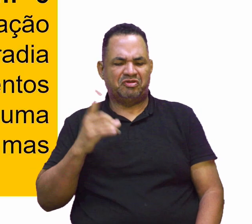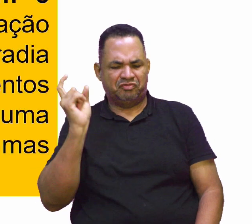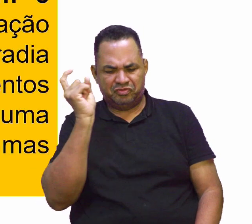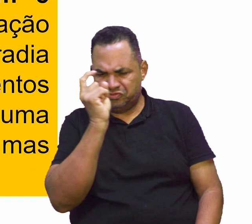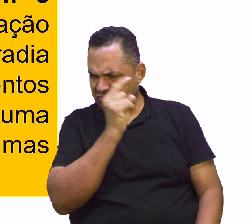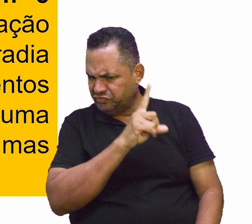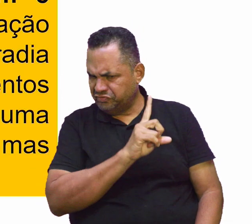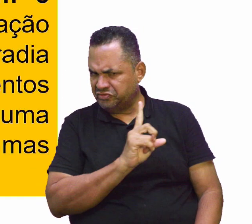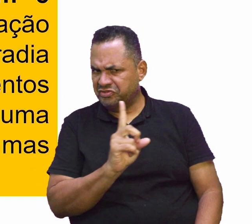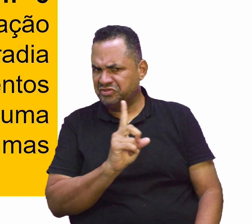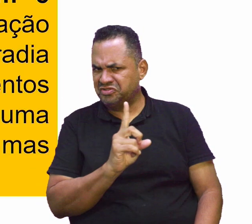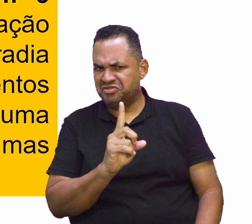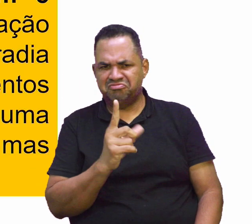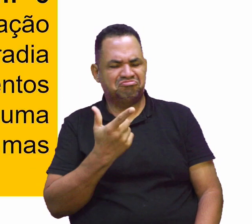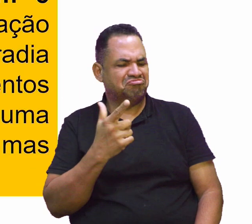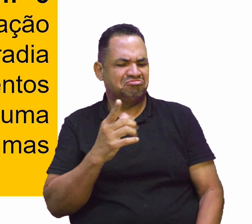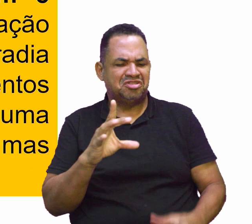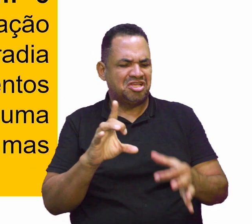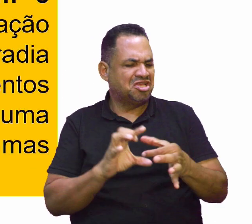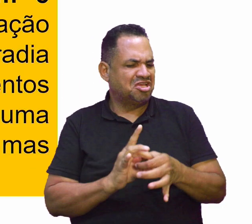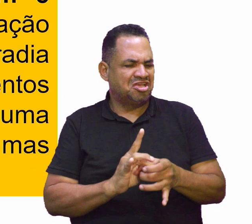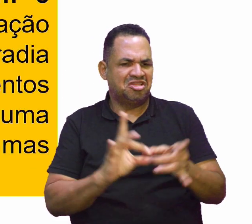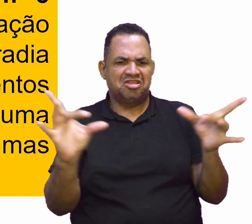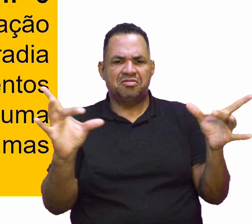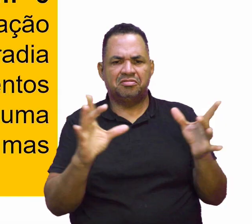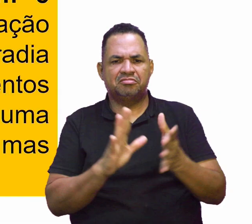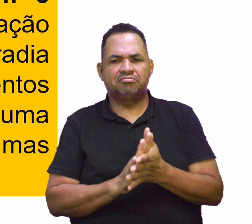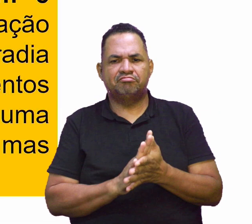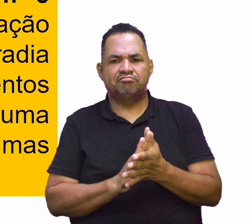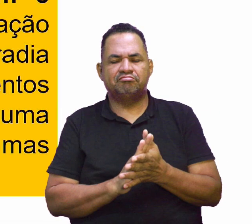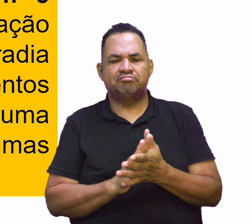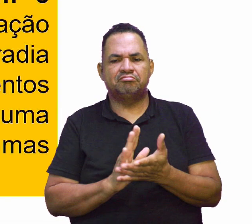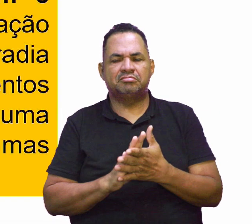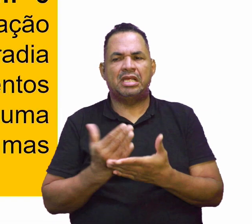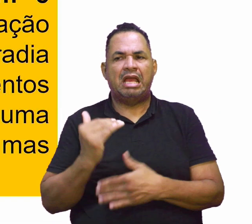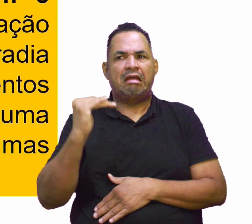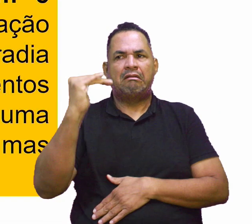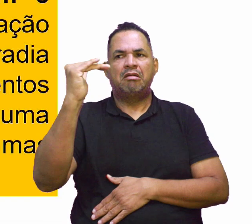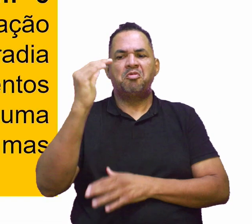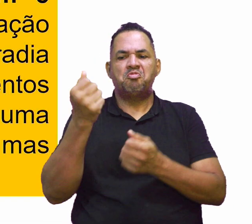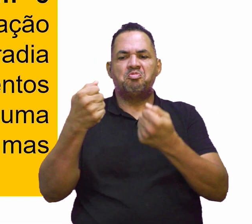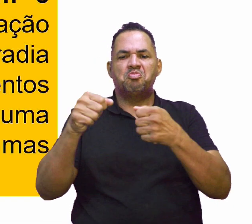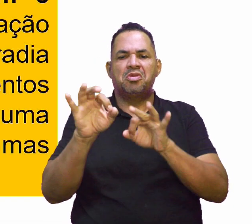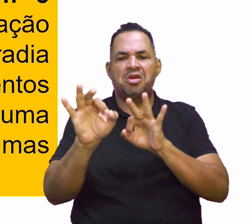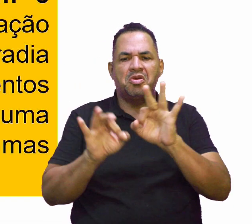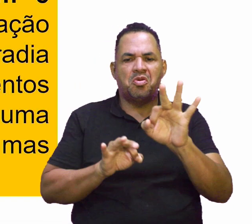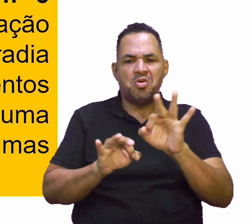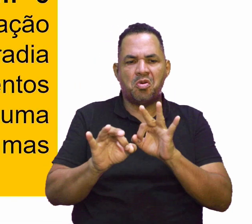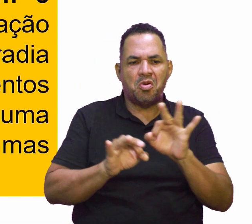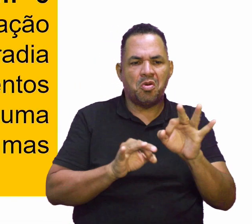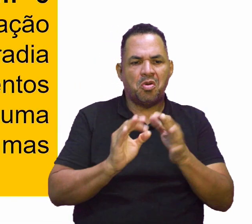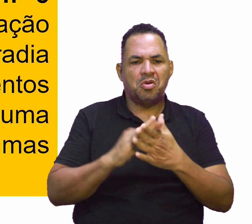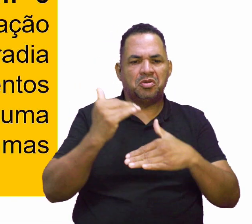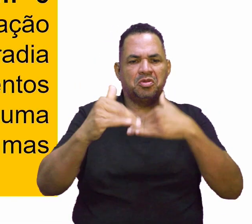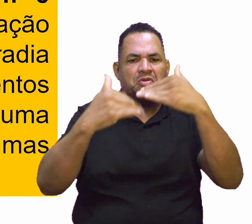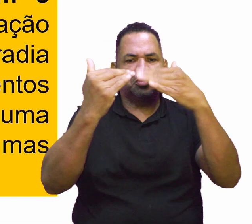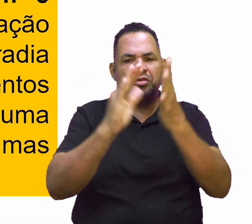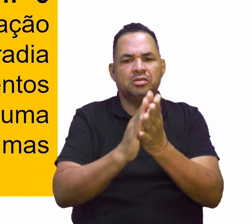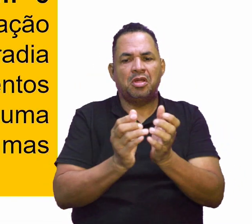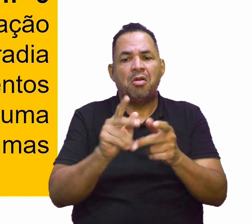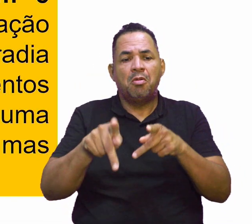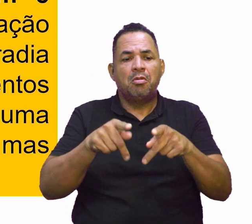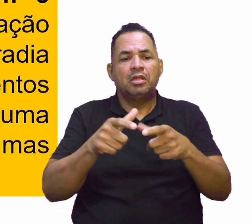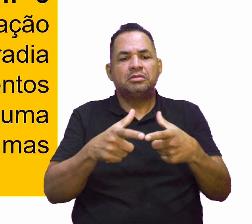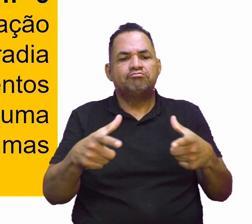para todos. Enquanto as elites defendiam a ideia de ordem e progresso, grande parte da